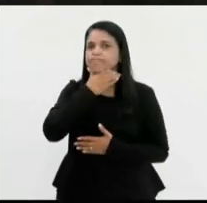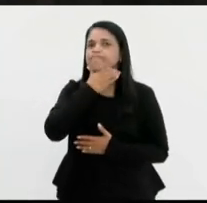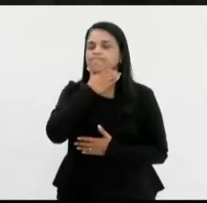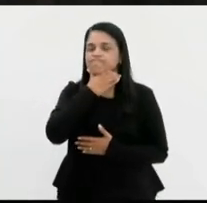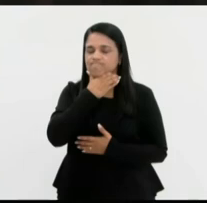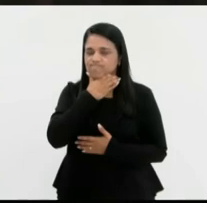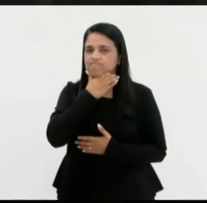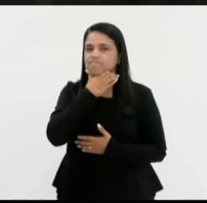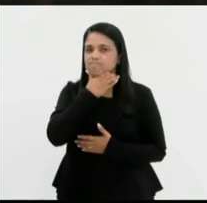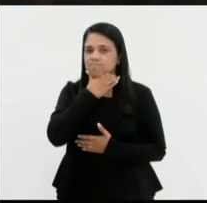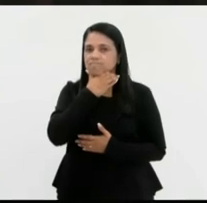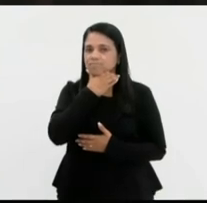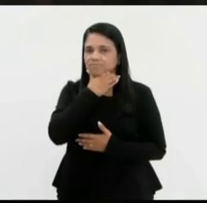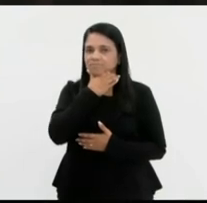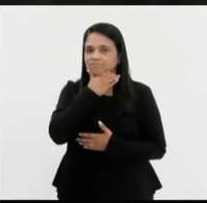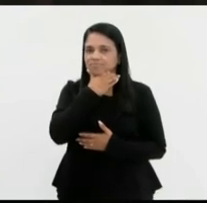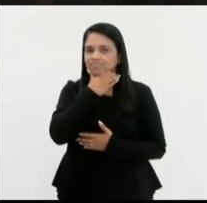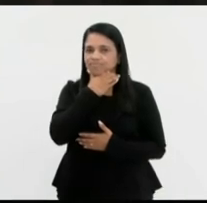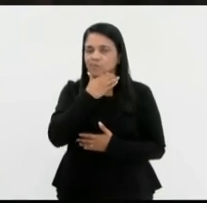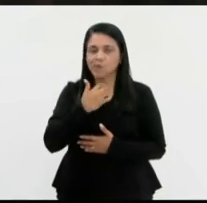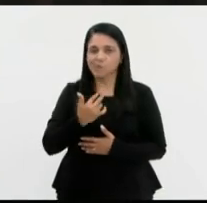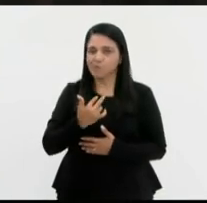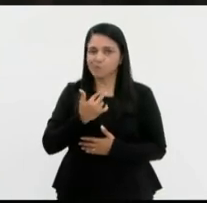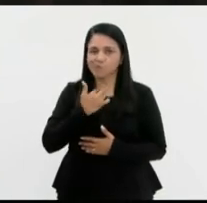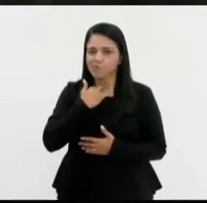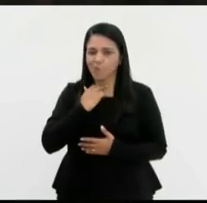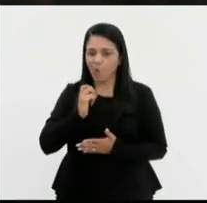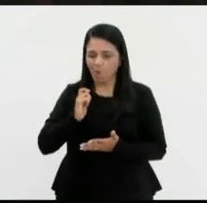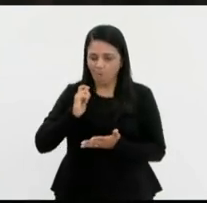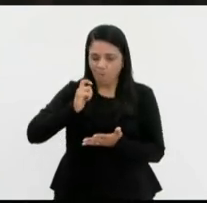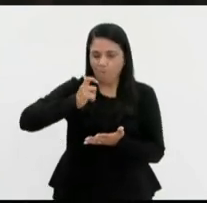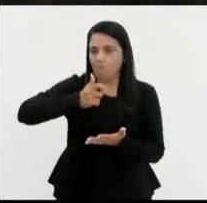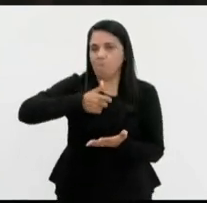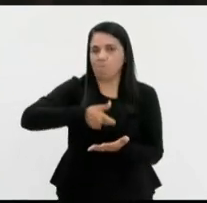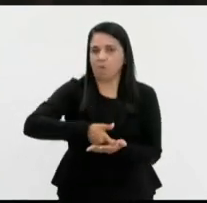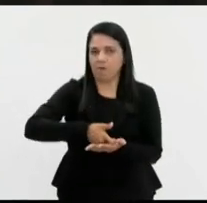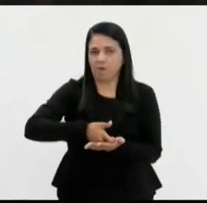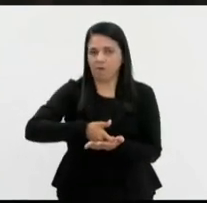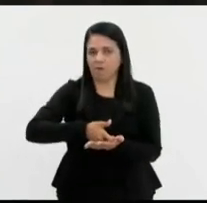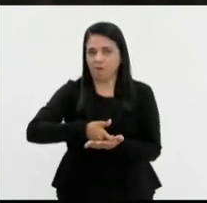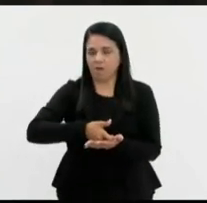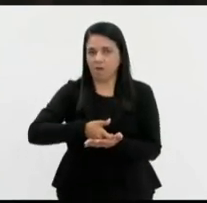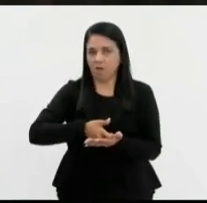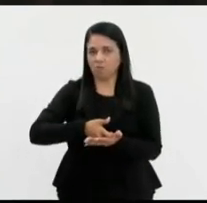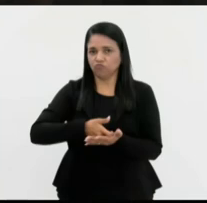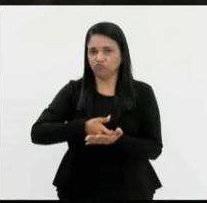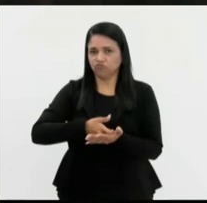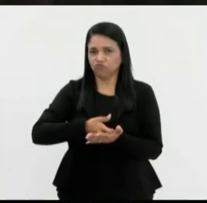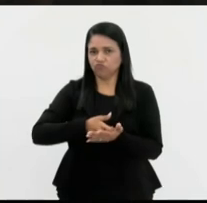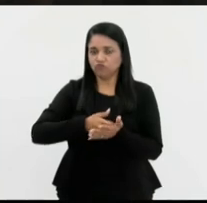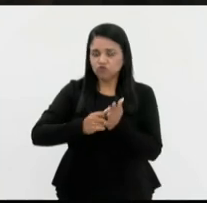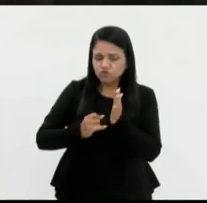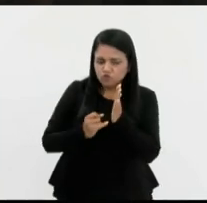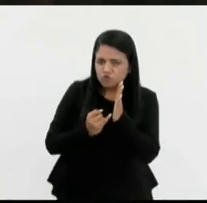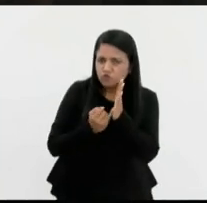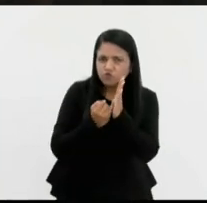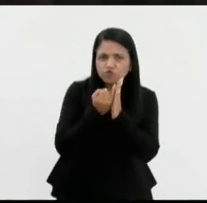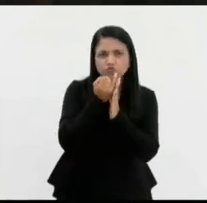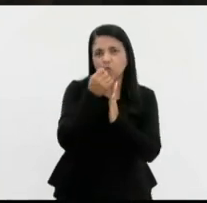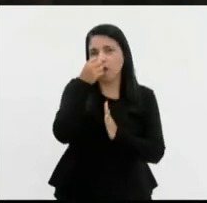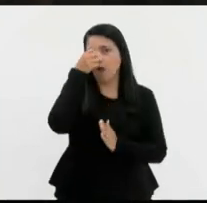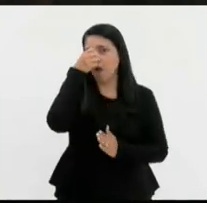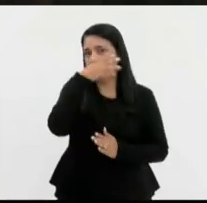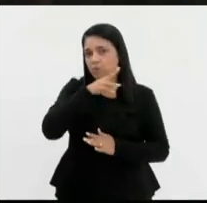pescoço e não podem pagar o absurdo dos juros que a união nos cobra